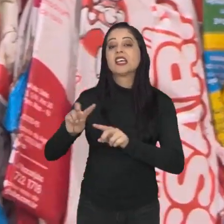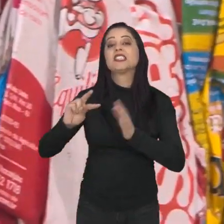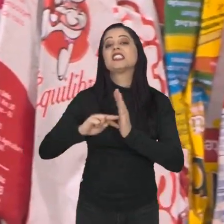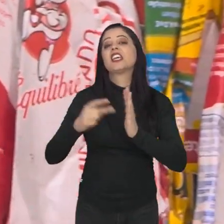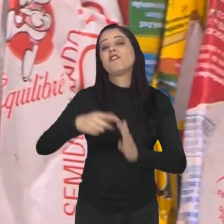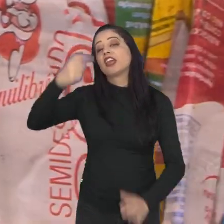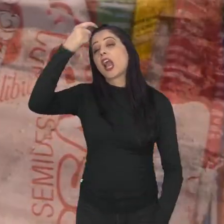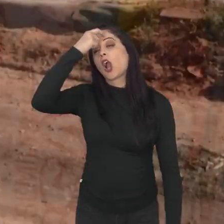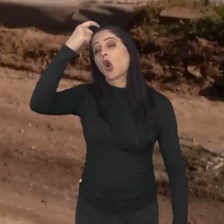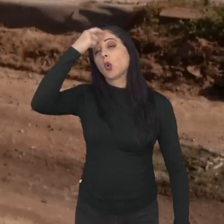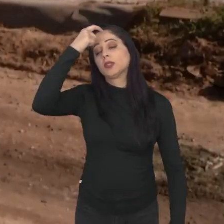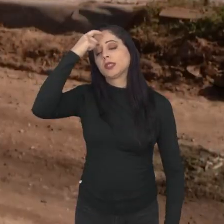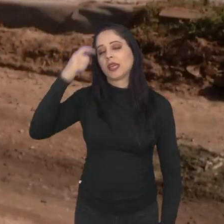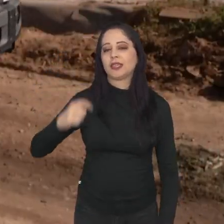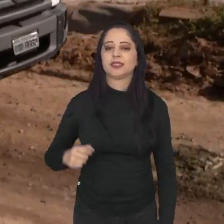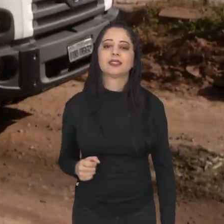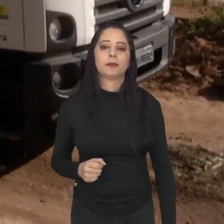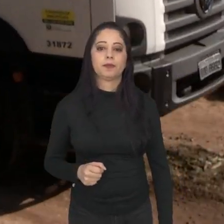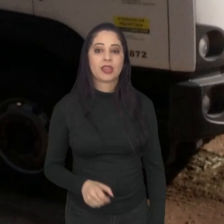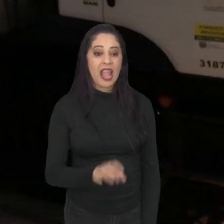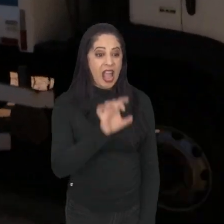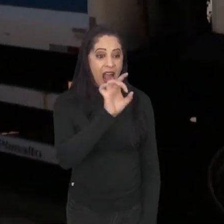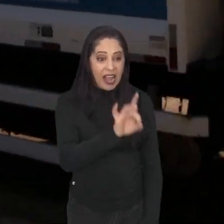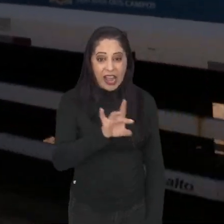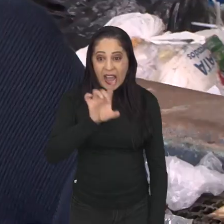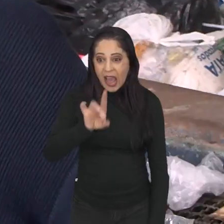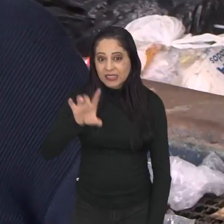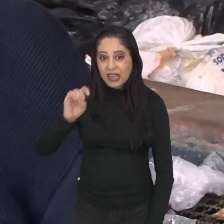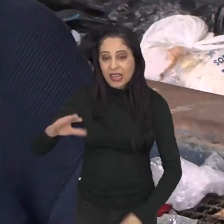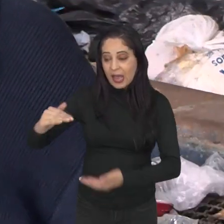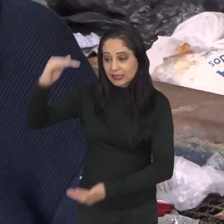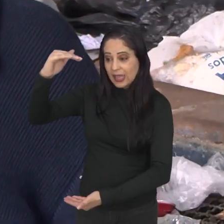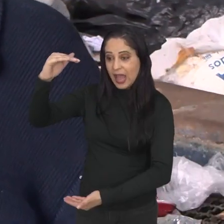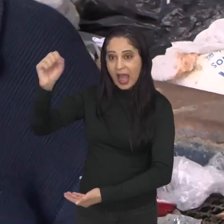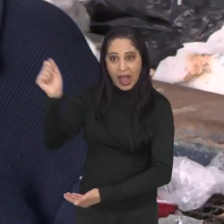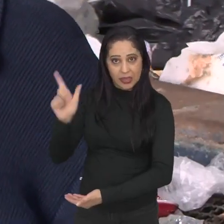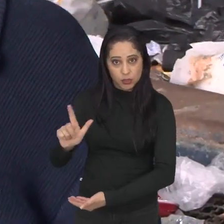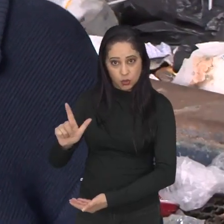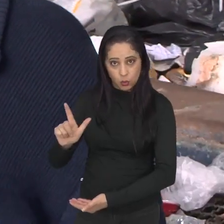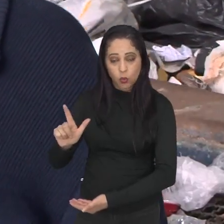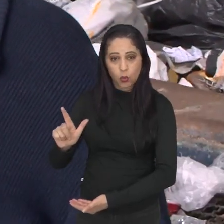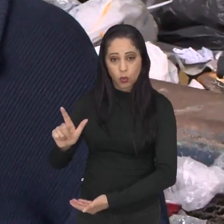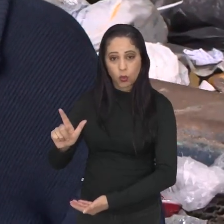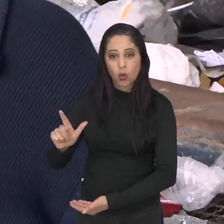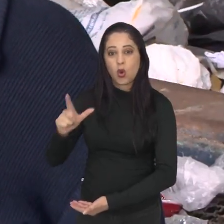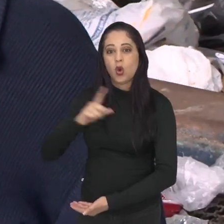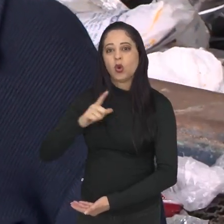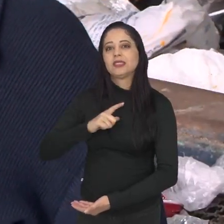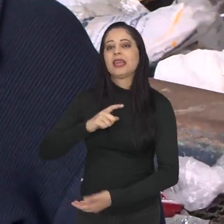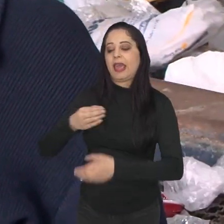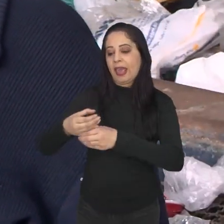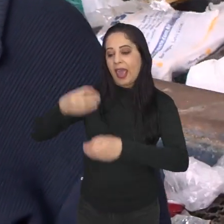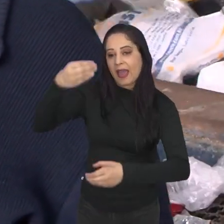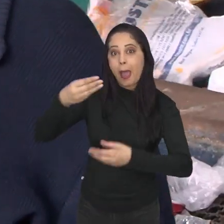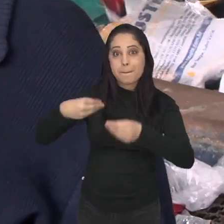renda é a consciência ambiental que tem Impacto social cada tambor desses Azul tem